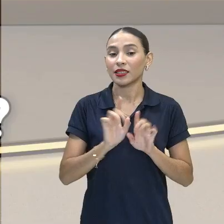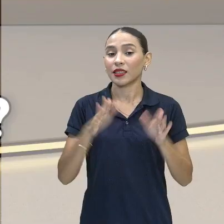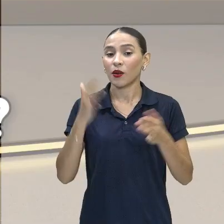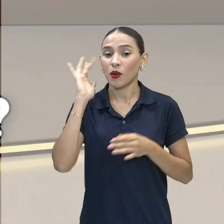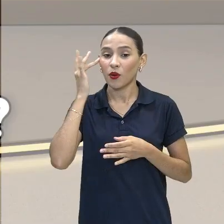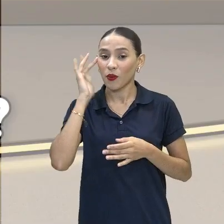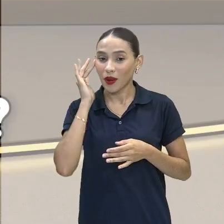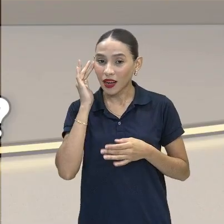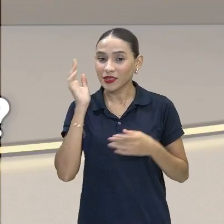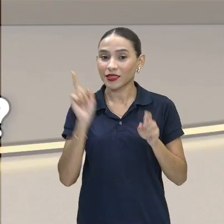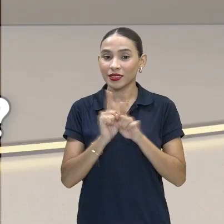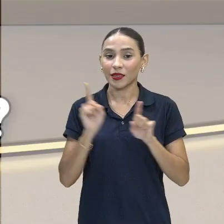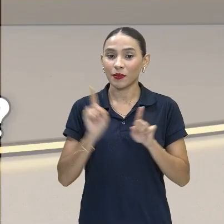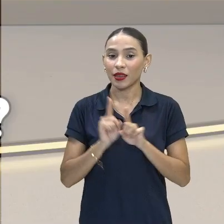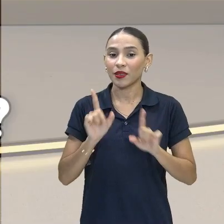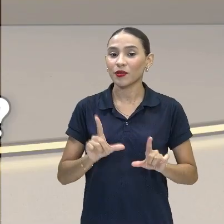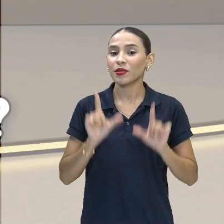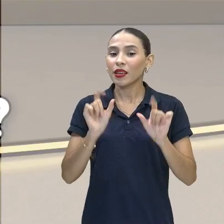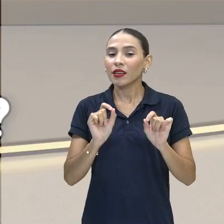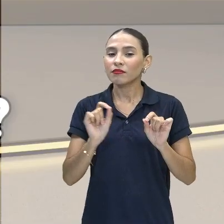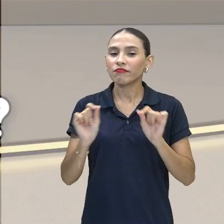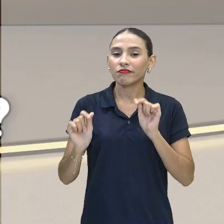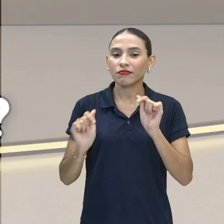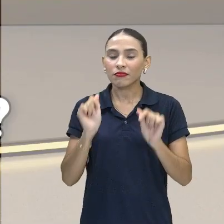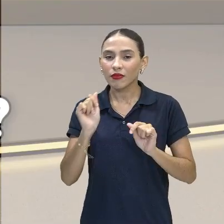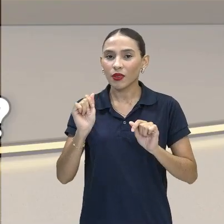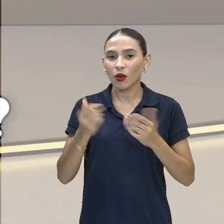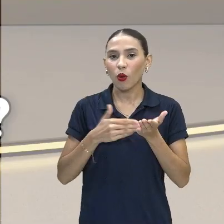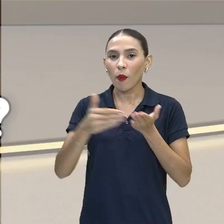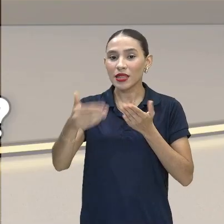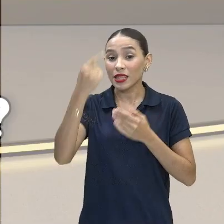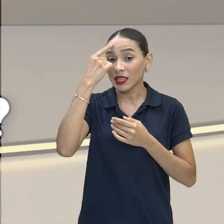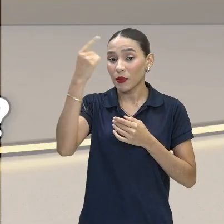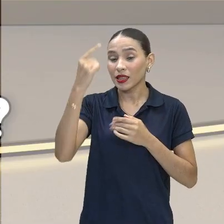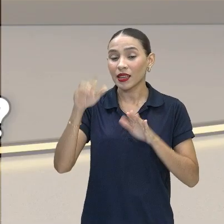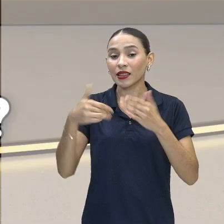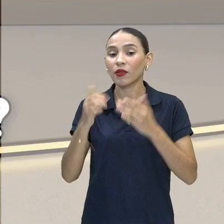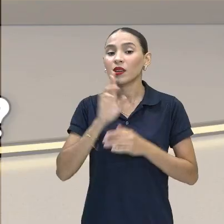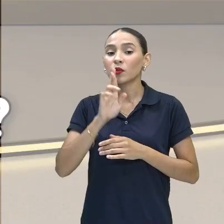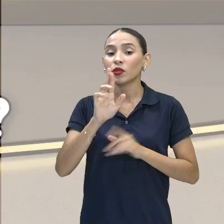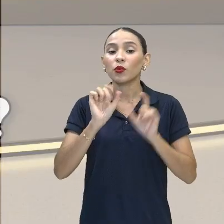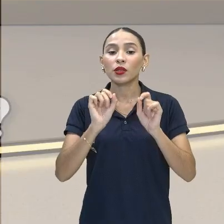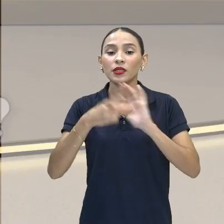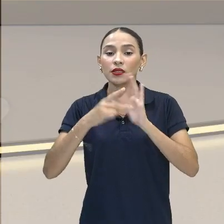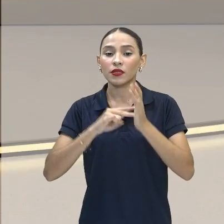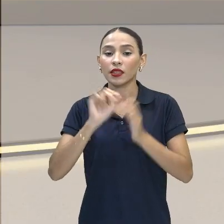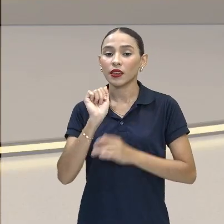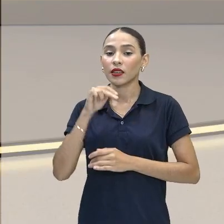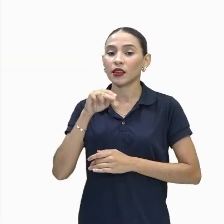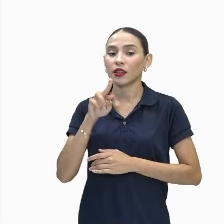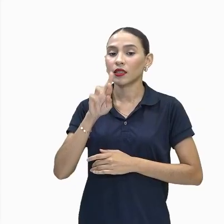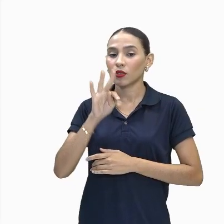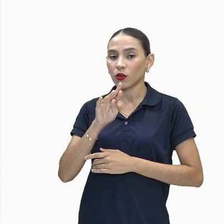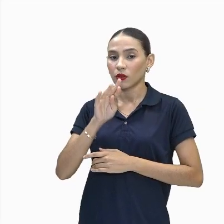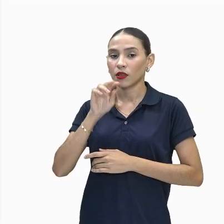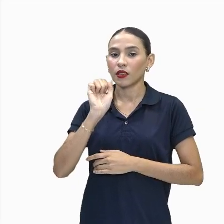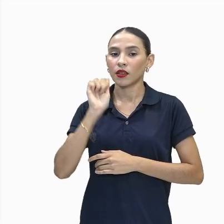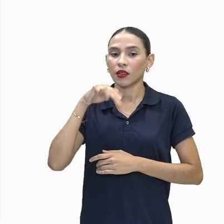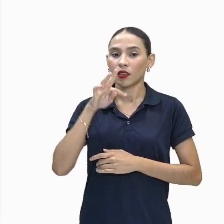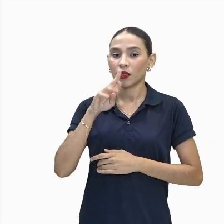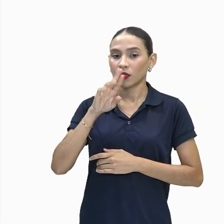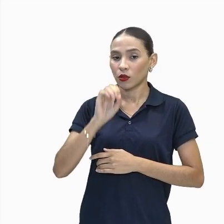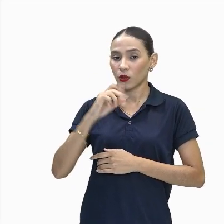já dá para começar a delinear. Então, vamos responder o que é antropofagia na cartela, olhem